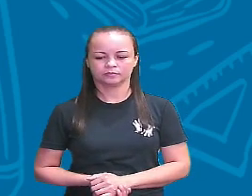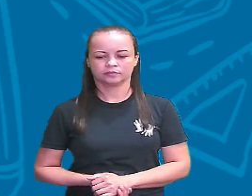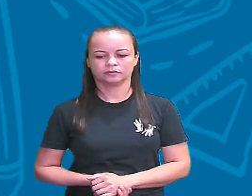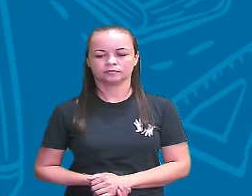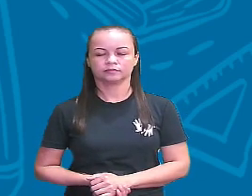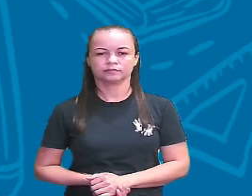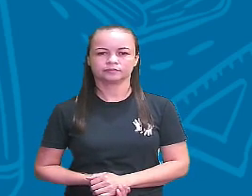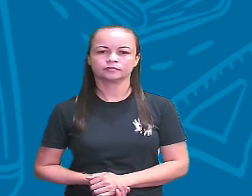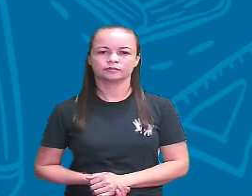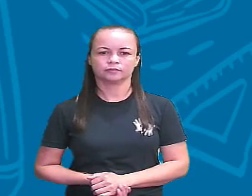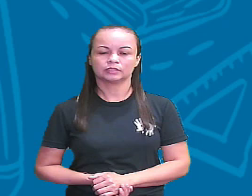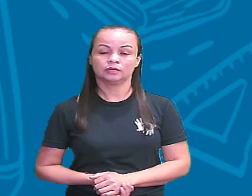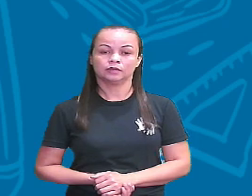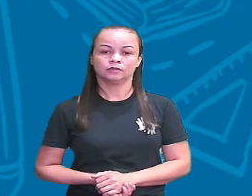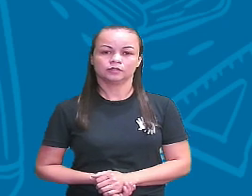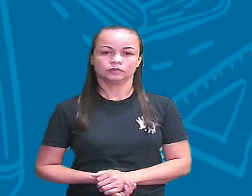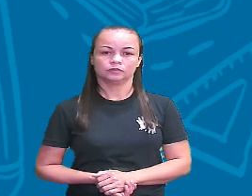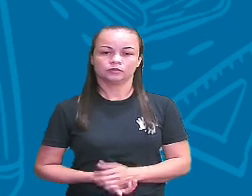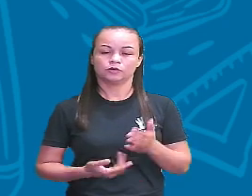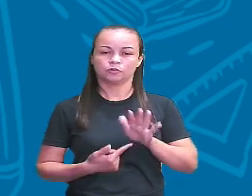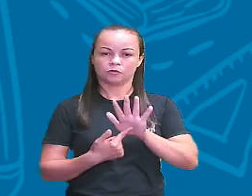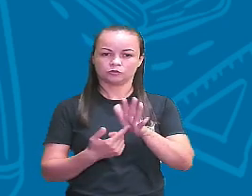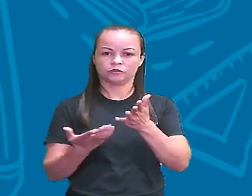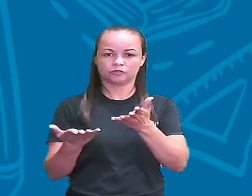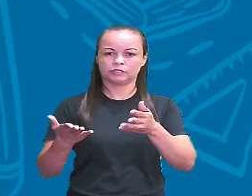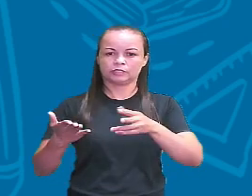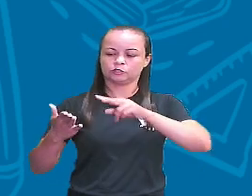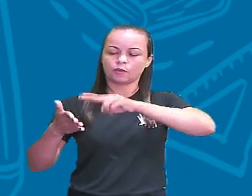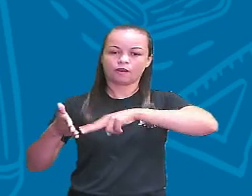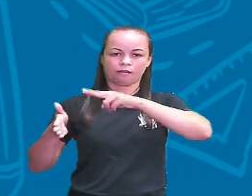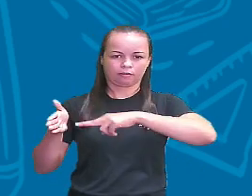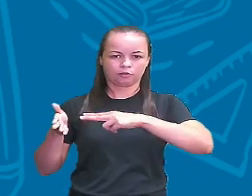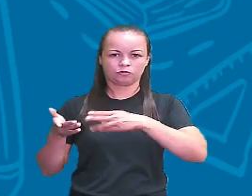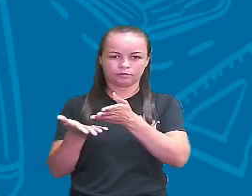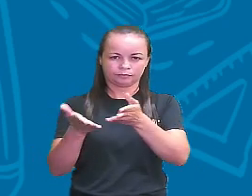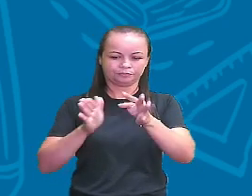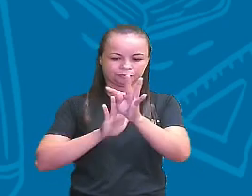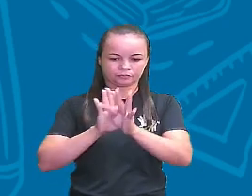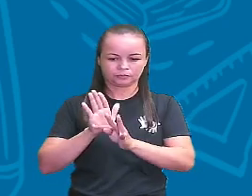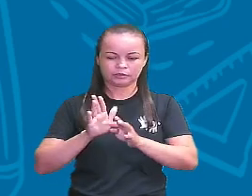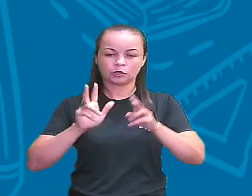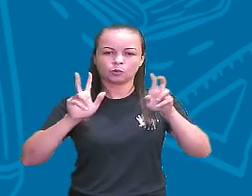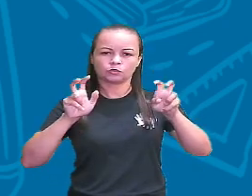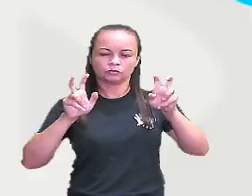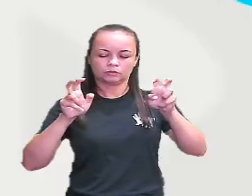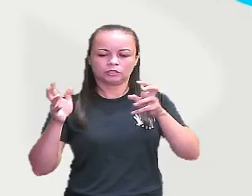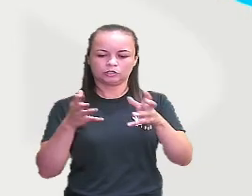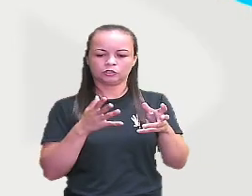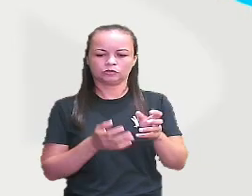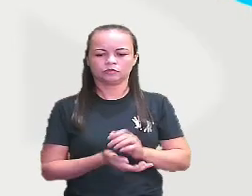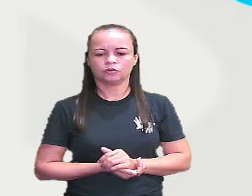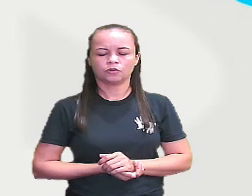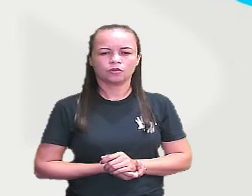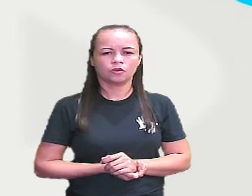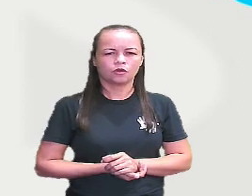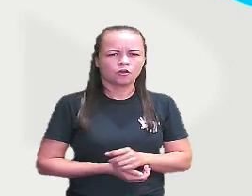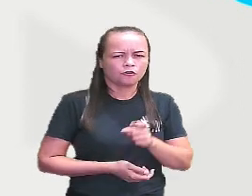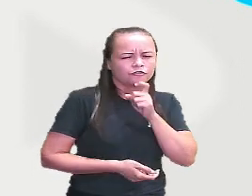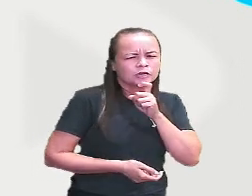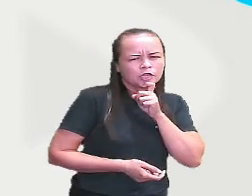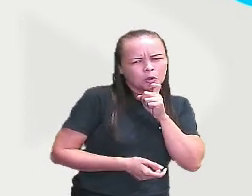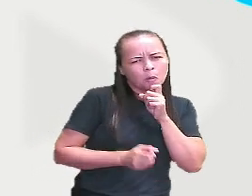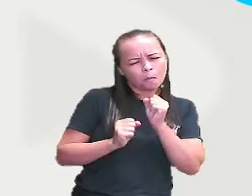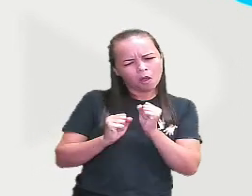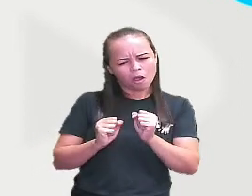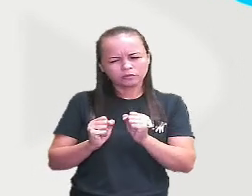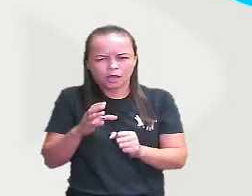Então vamos lá, eu trouxe essa leitura aqui para a gente ler um pouco esse texto. Tem por título O Frio Pode Ser Quente? É um